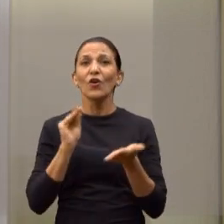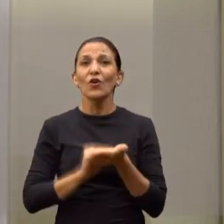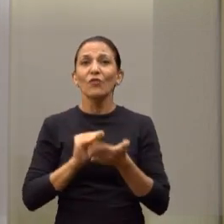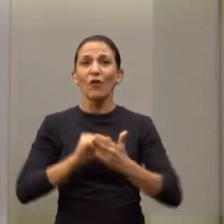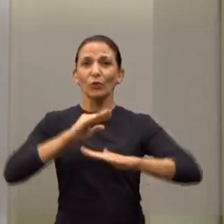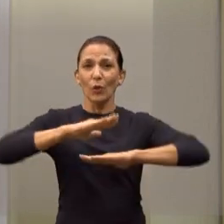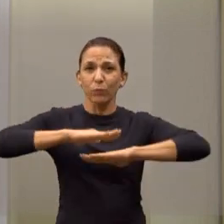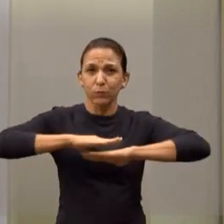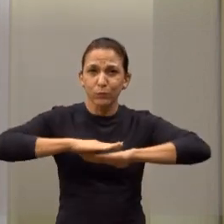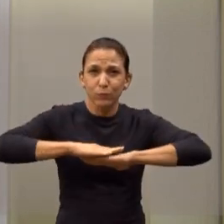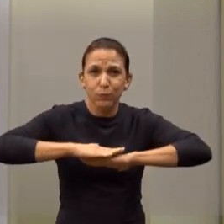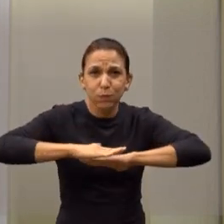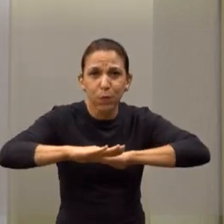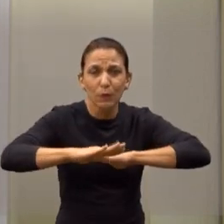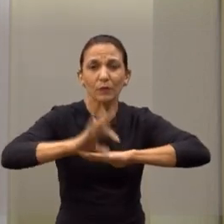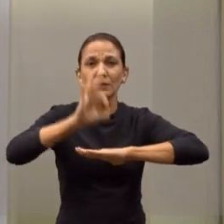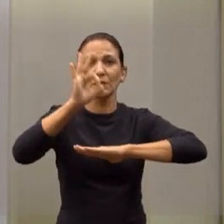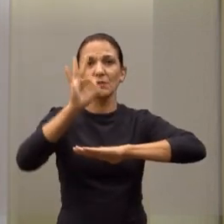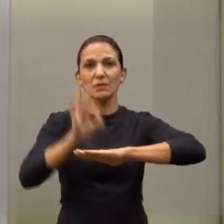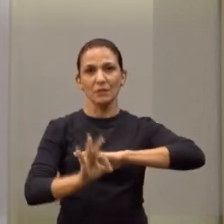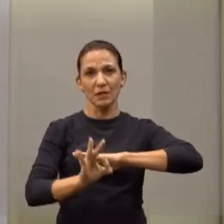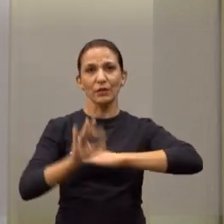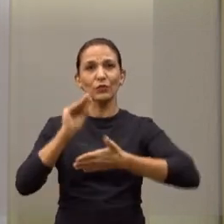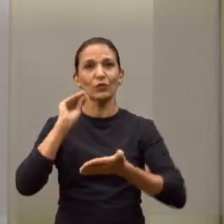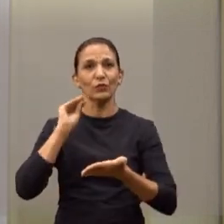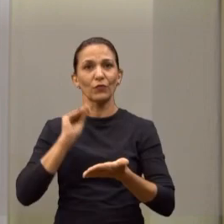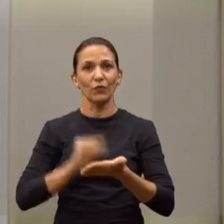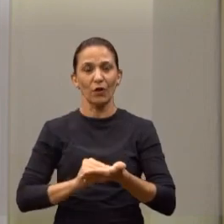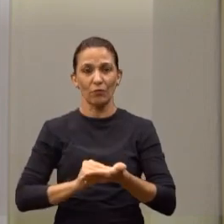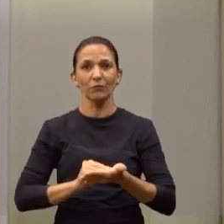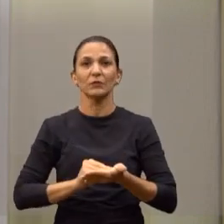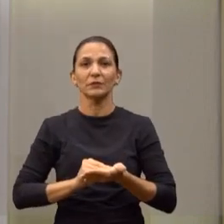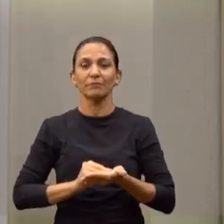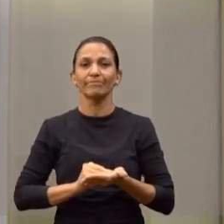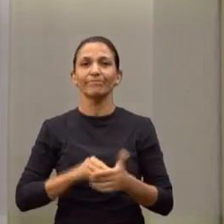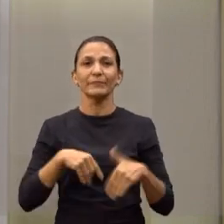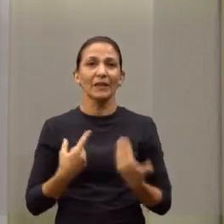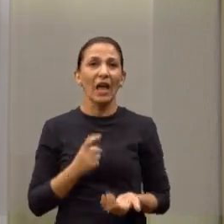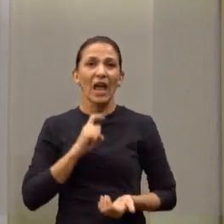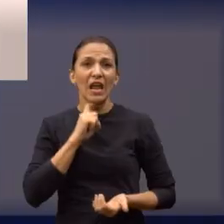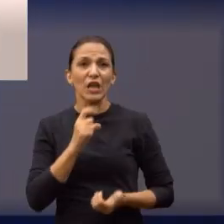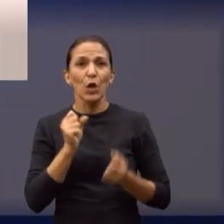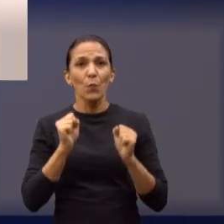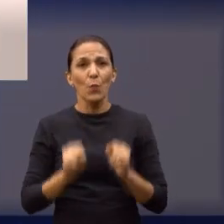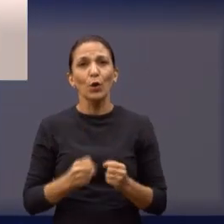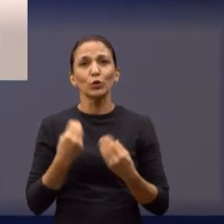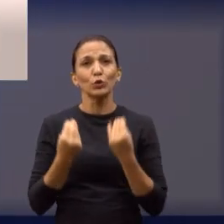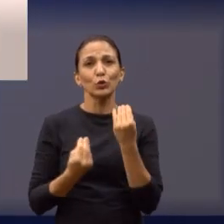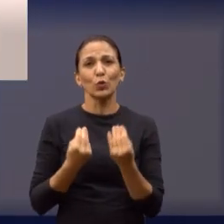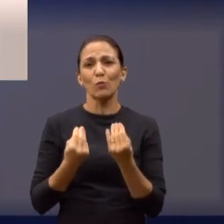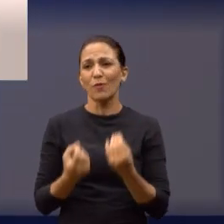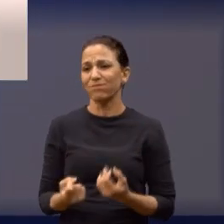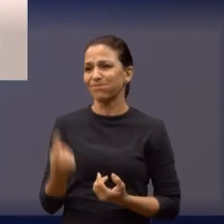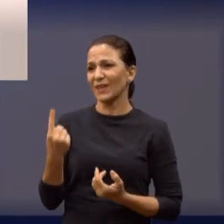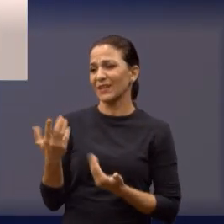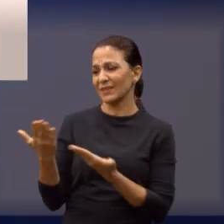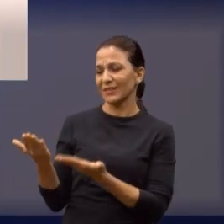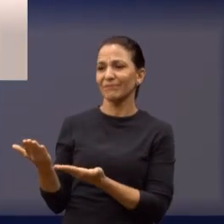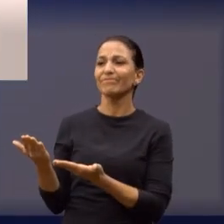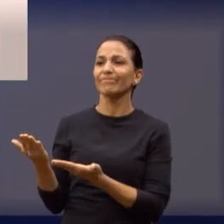está compactado o local está compactado agora ninguém pode viver com uma situação como essa é um absurdo